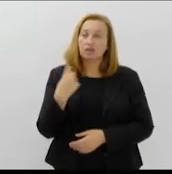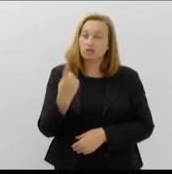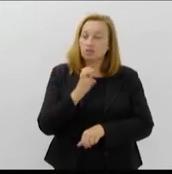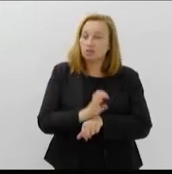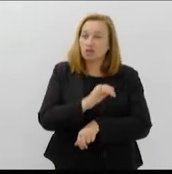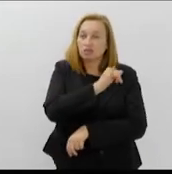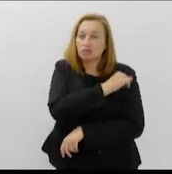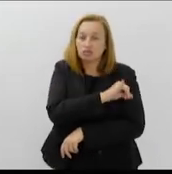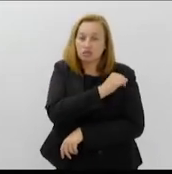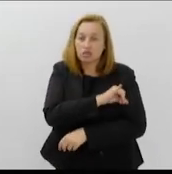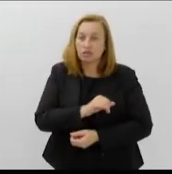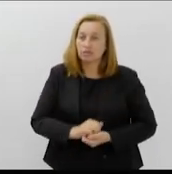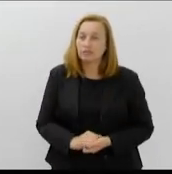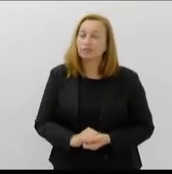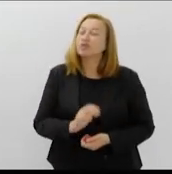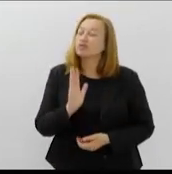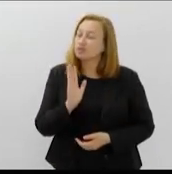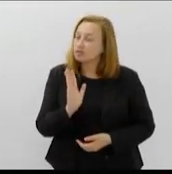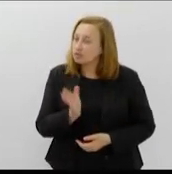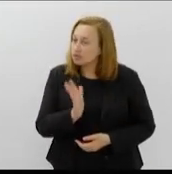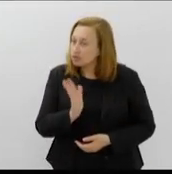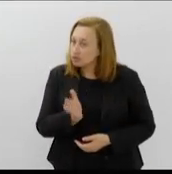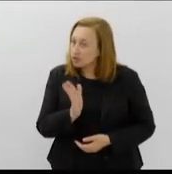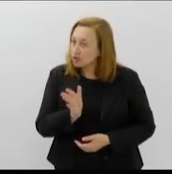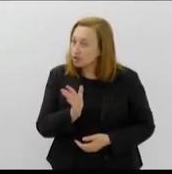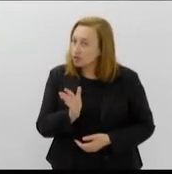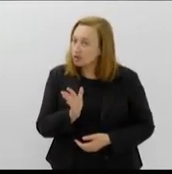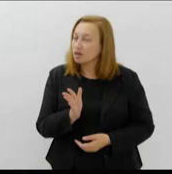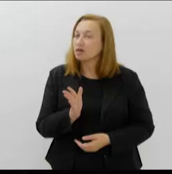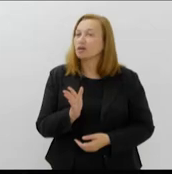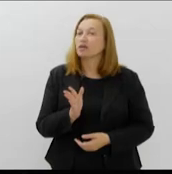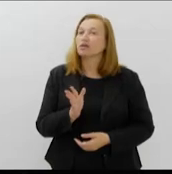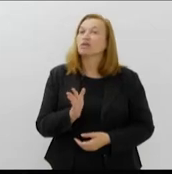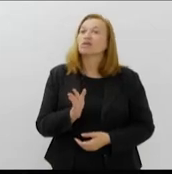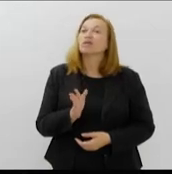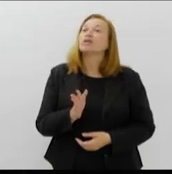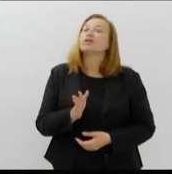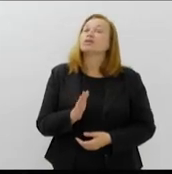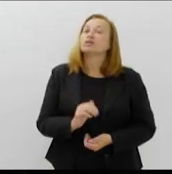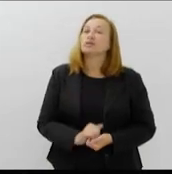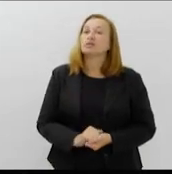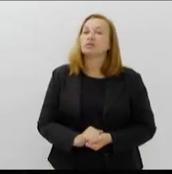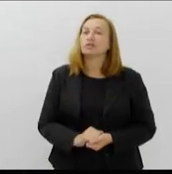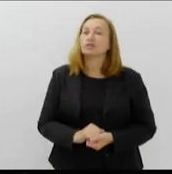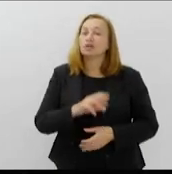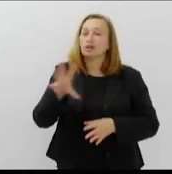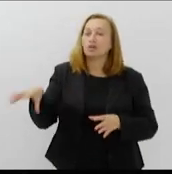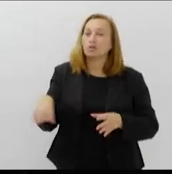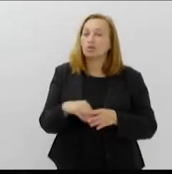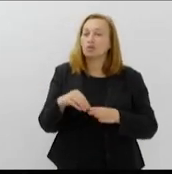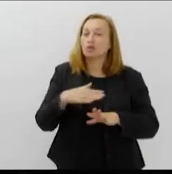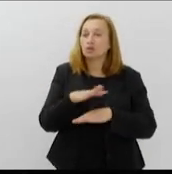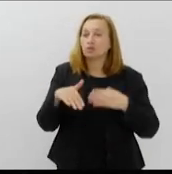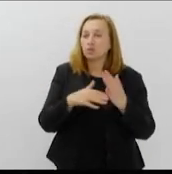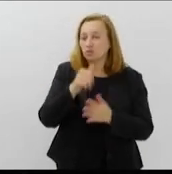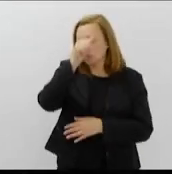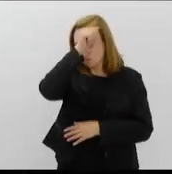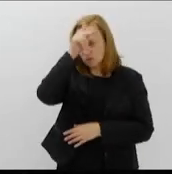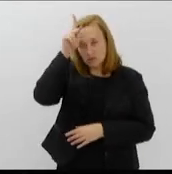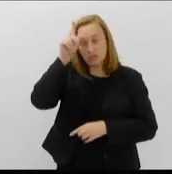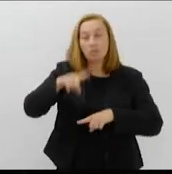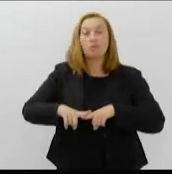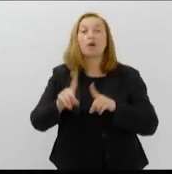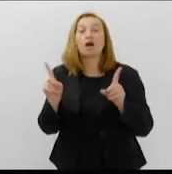estado do Rio de Janeiro já conta com a adesão de todos os municípios fluminenses.